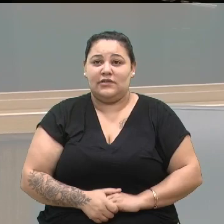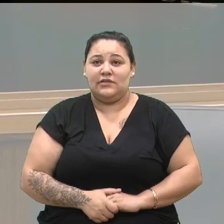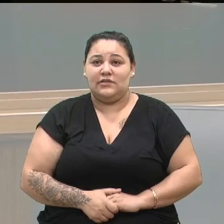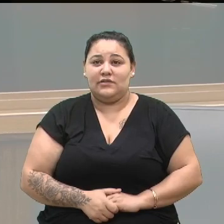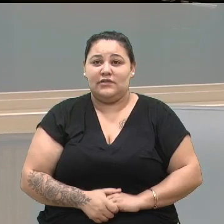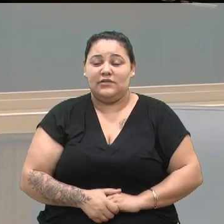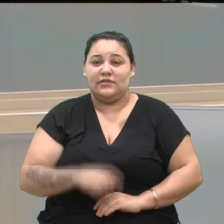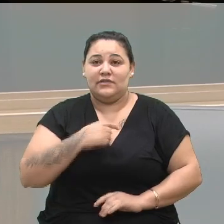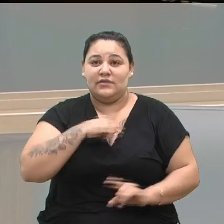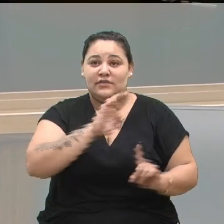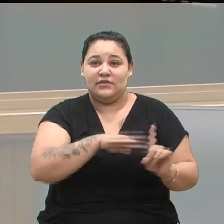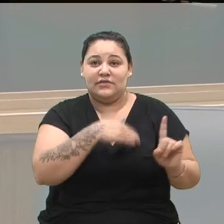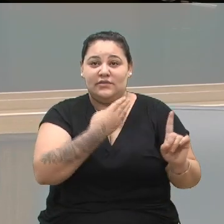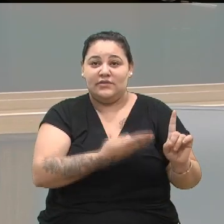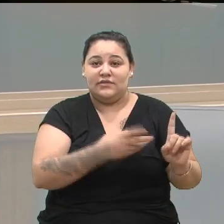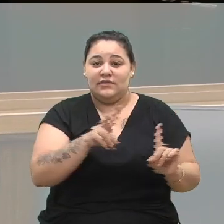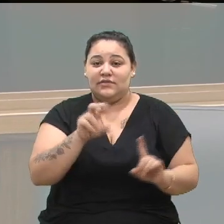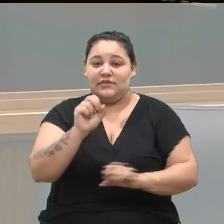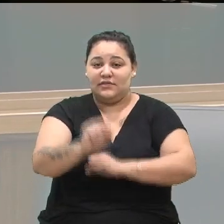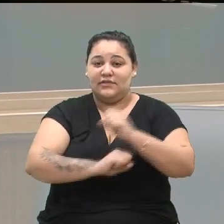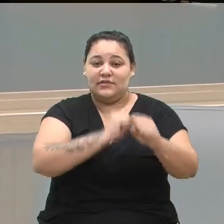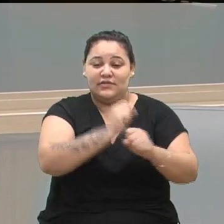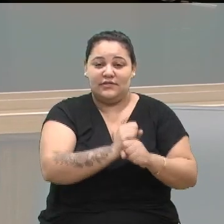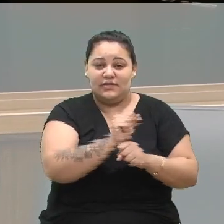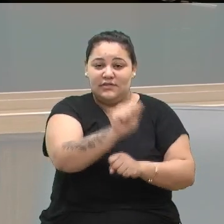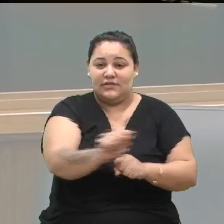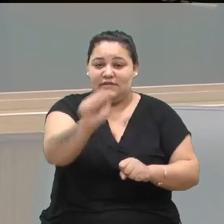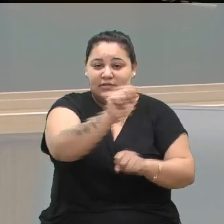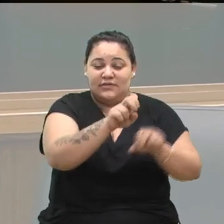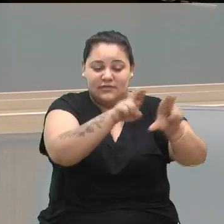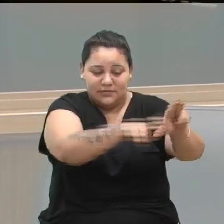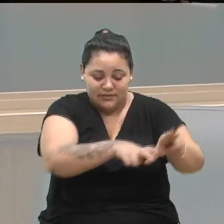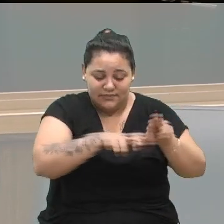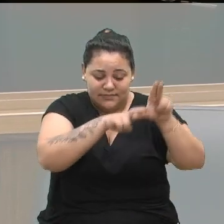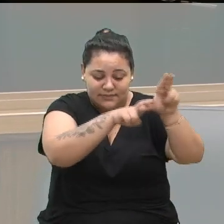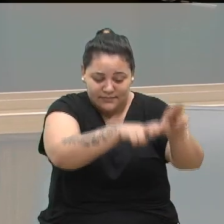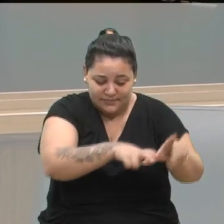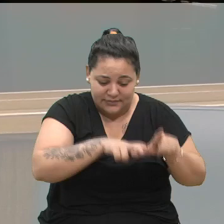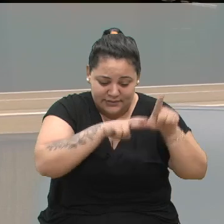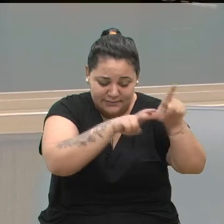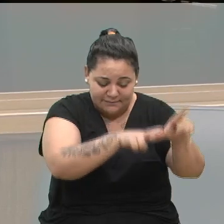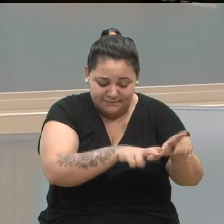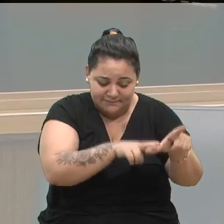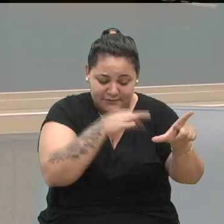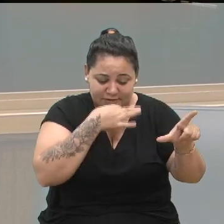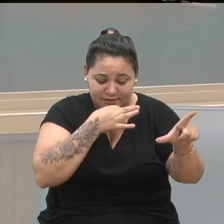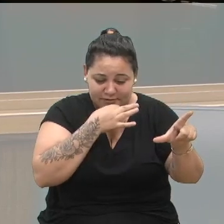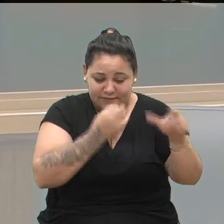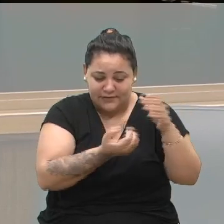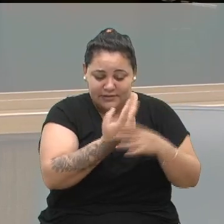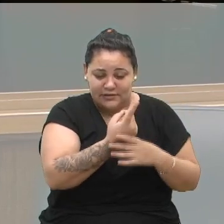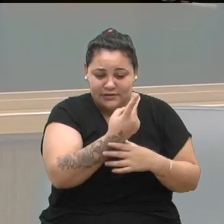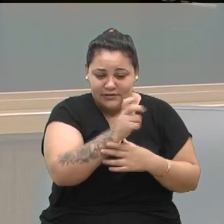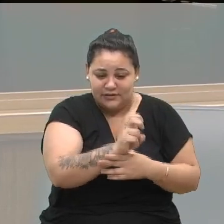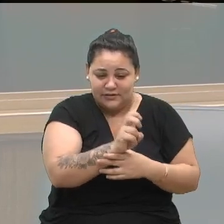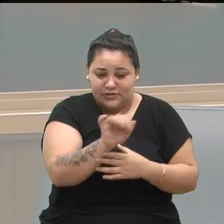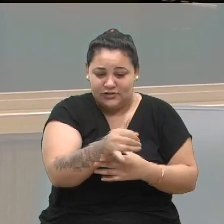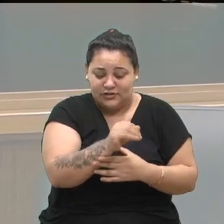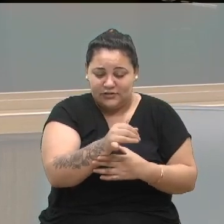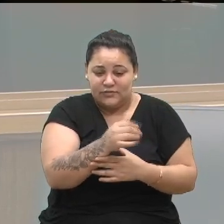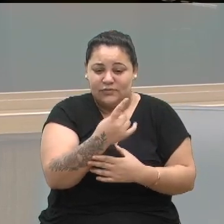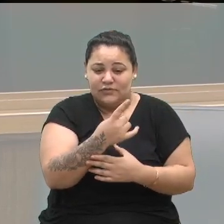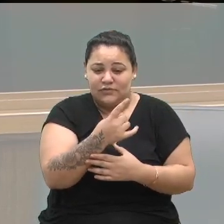Em homenagem aos 50 anos da Associação de Umbanda Caxias. Fundada em 15 de janeiro de 1974,